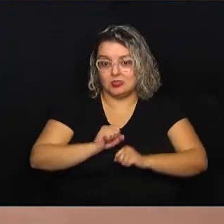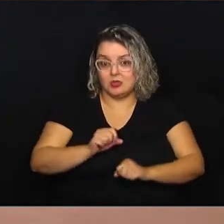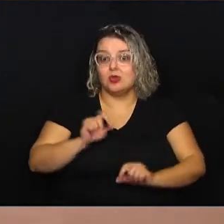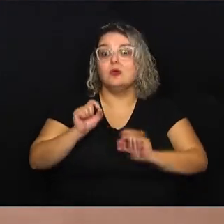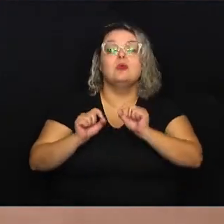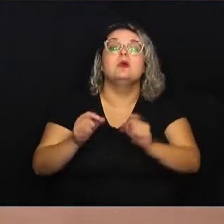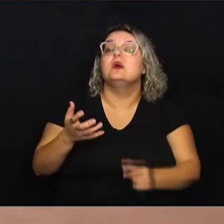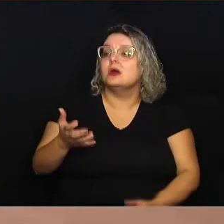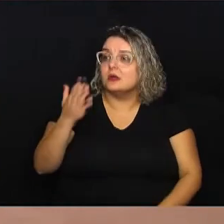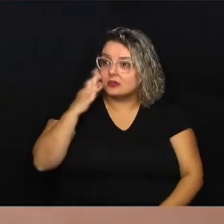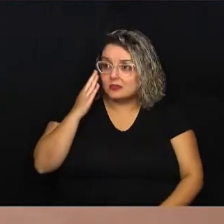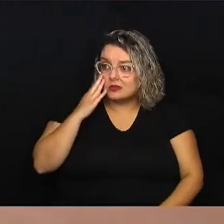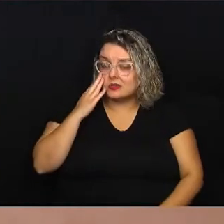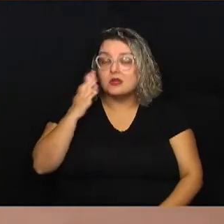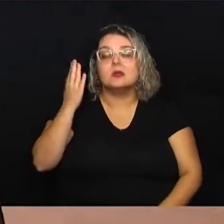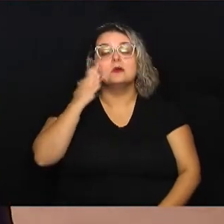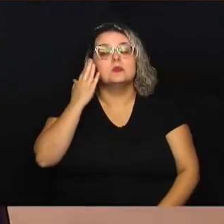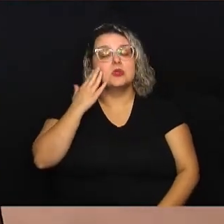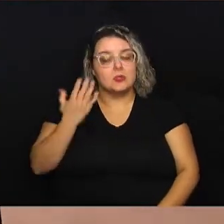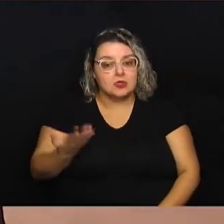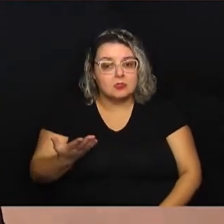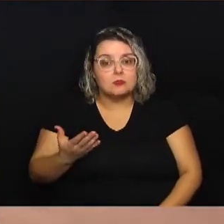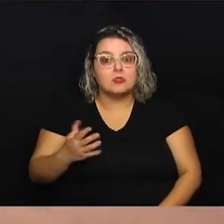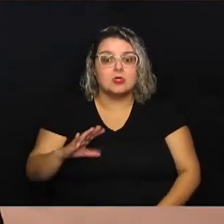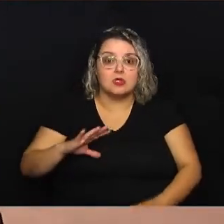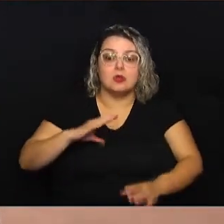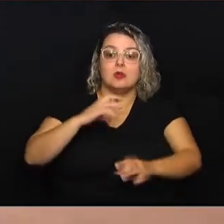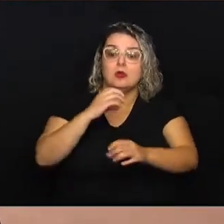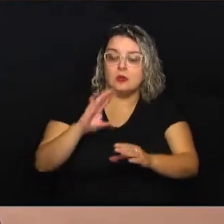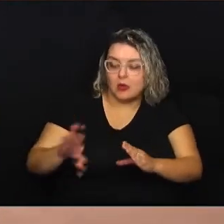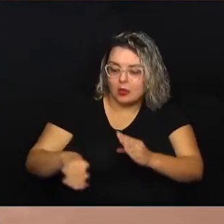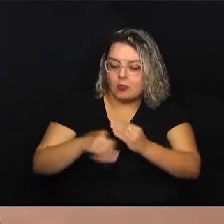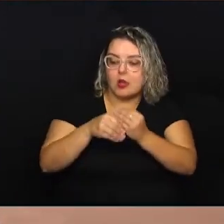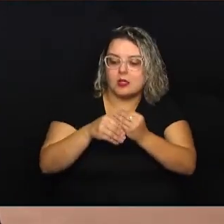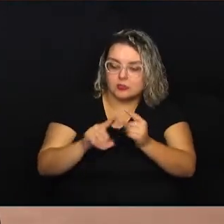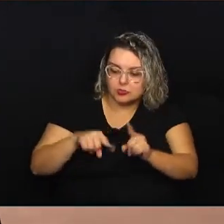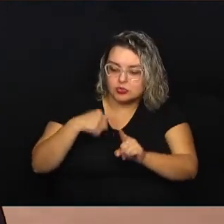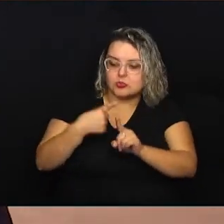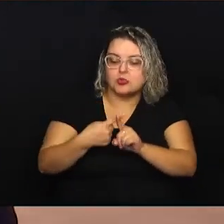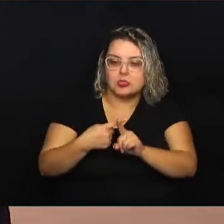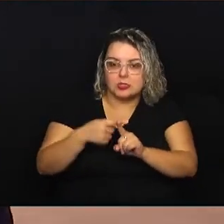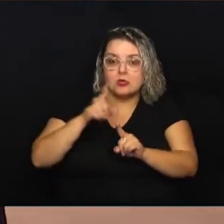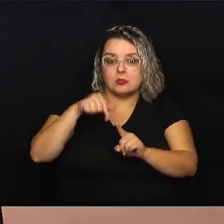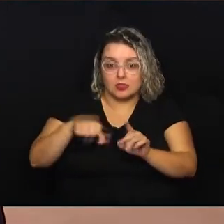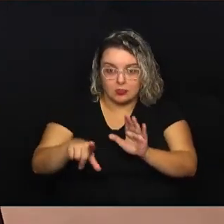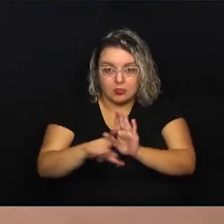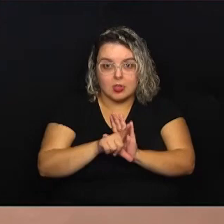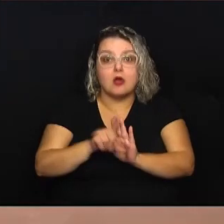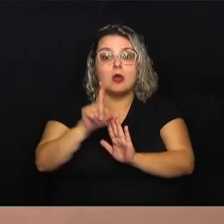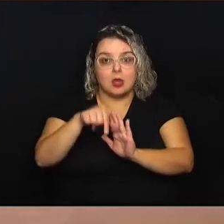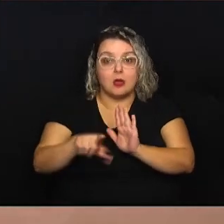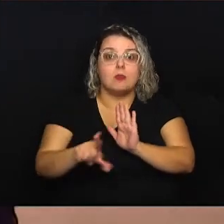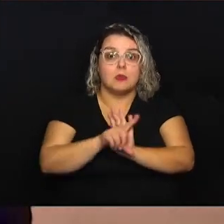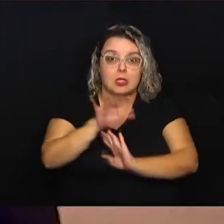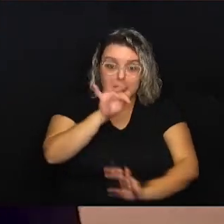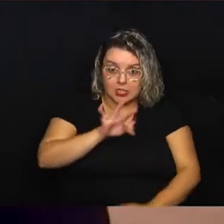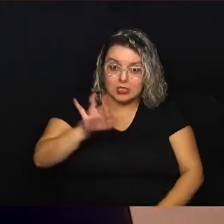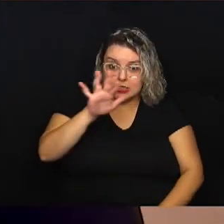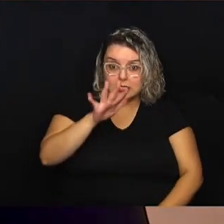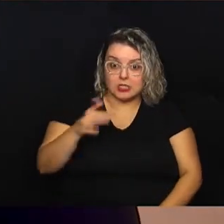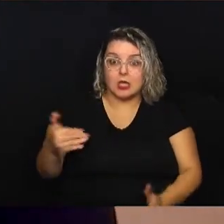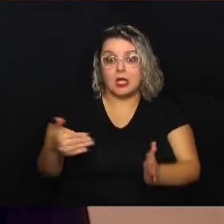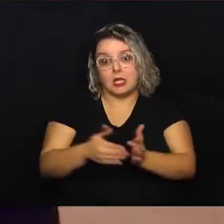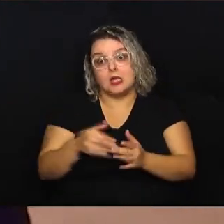A gente quer saber se esse adicional, que é um adicional que está na lei, né? Que está na lei, que é uma lei federal. Até